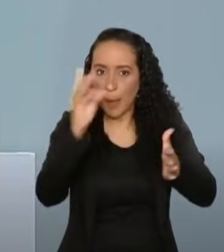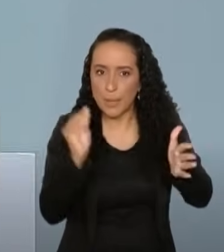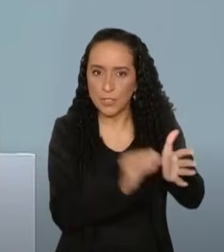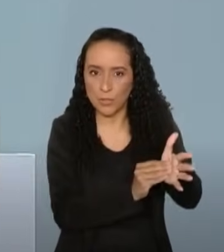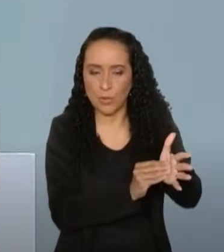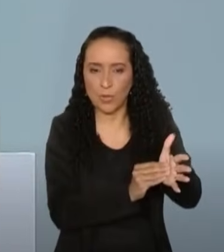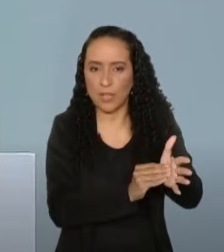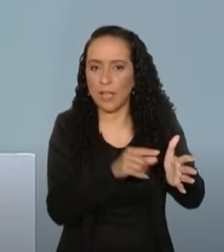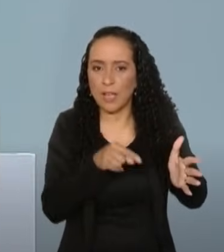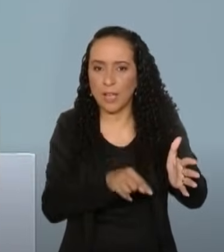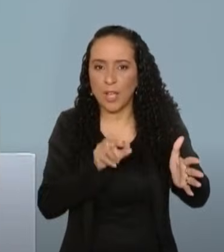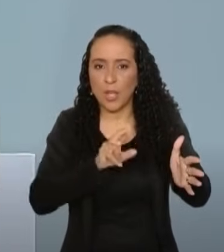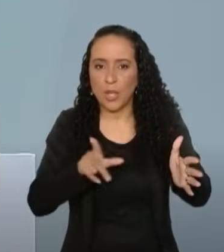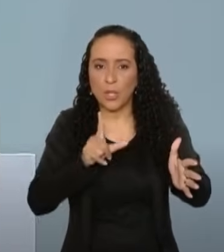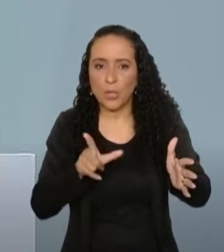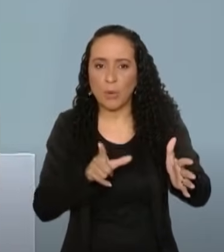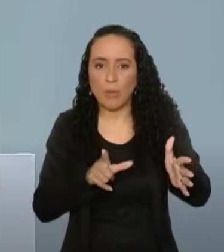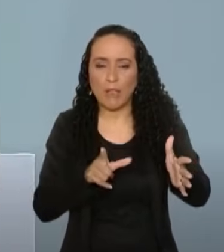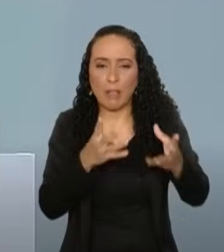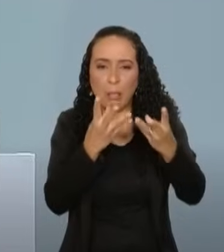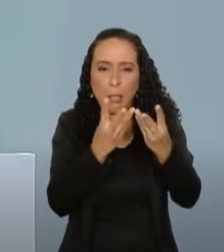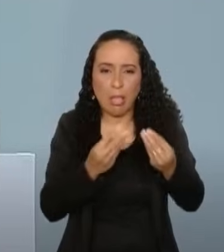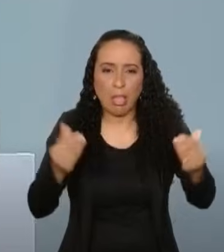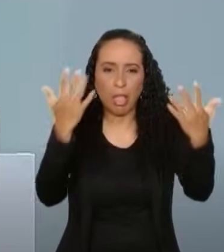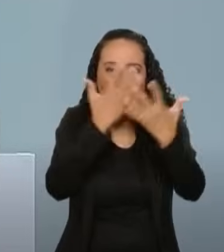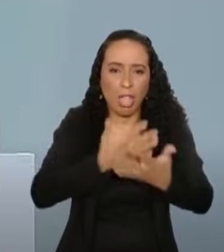Amazônia não é uma entidade abstrata.